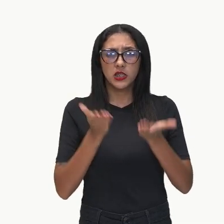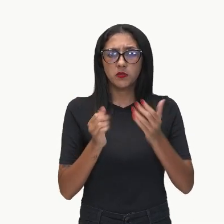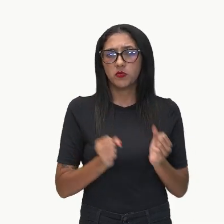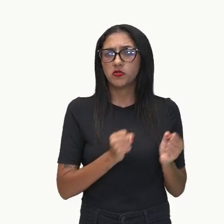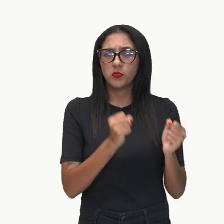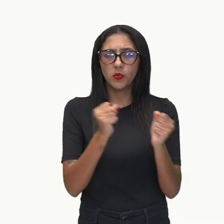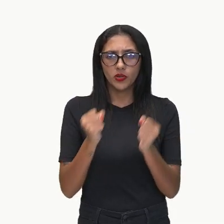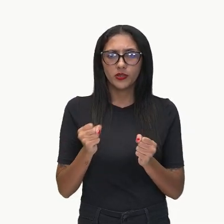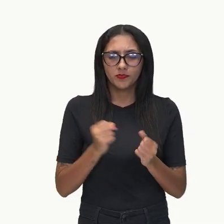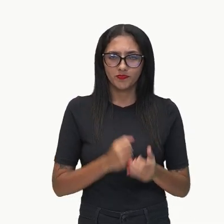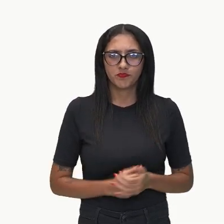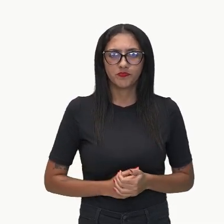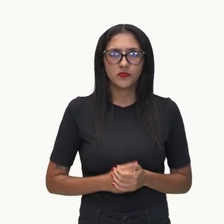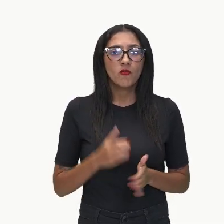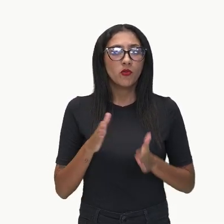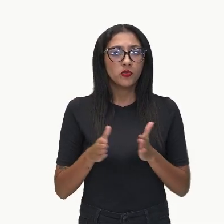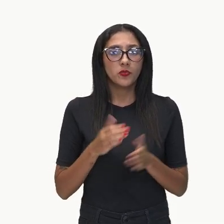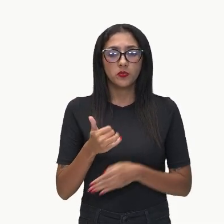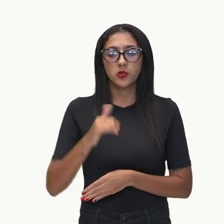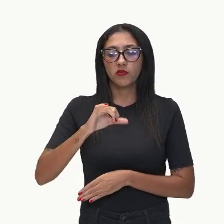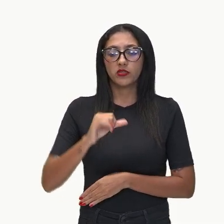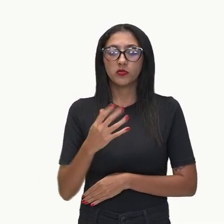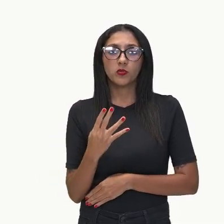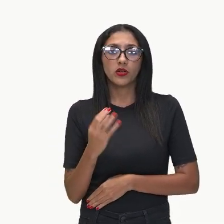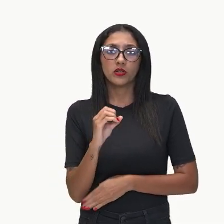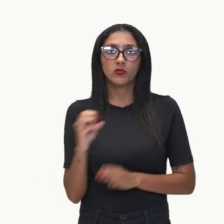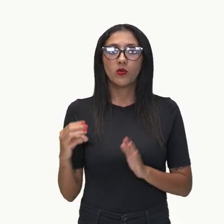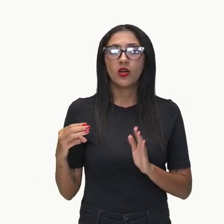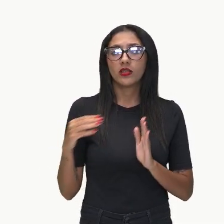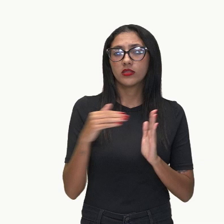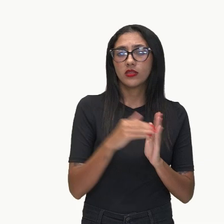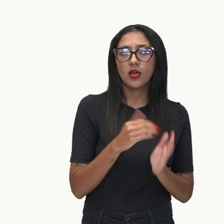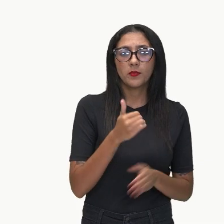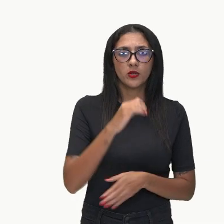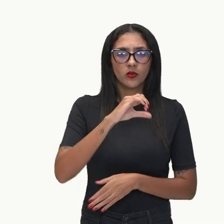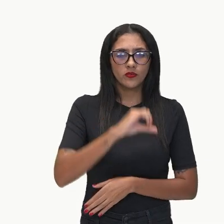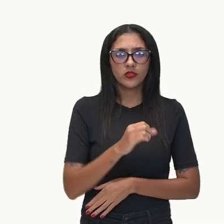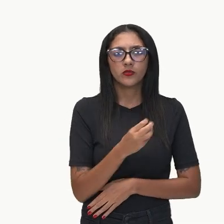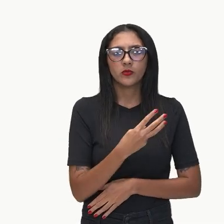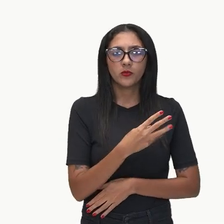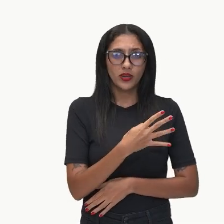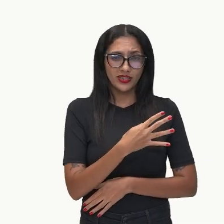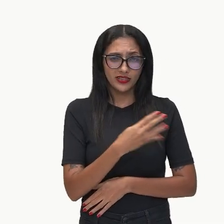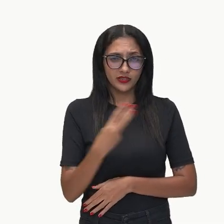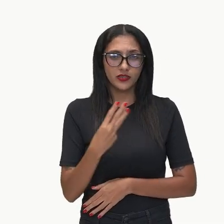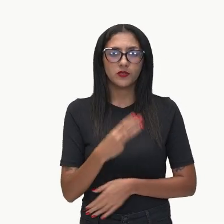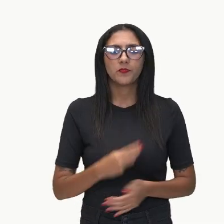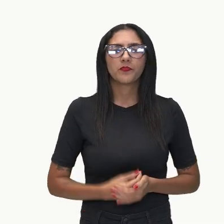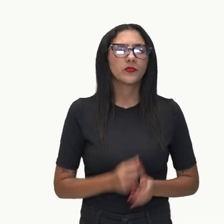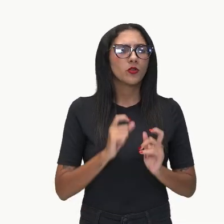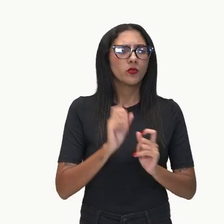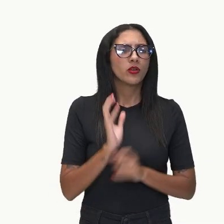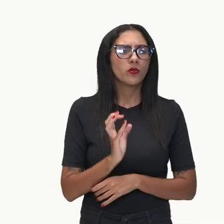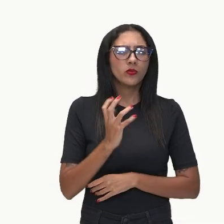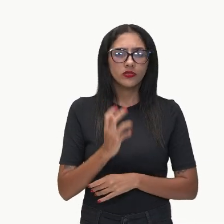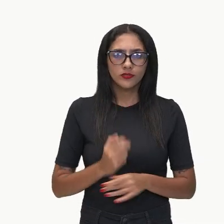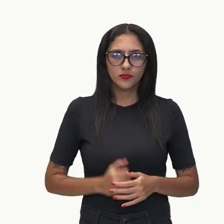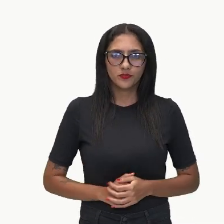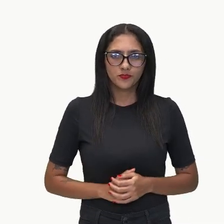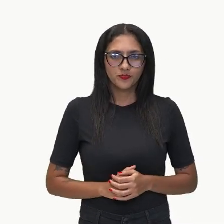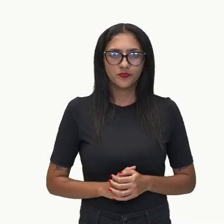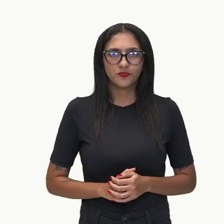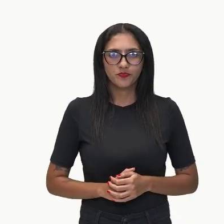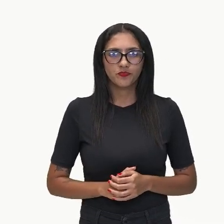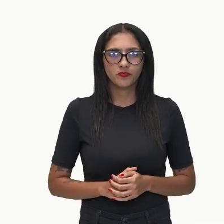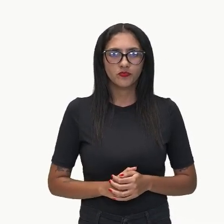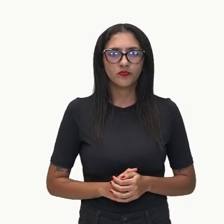e ocorreu entre 1942 e 1943. O que aconteceu nessa fase? Os